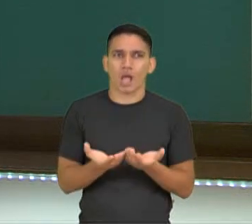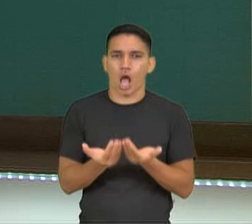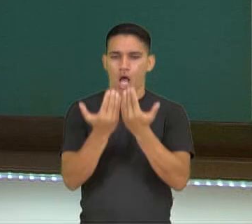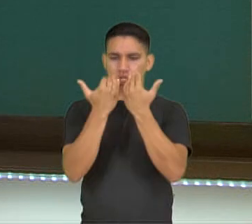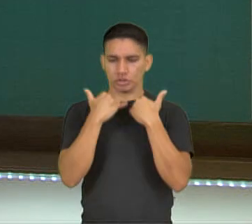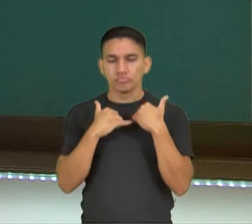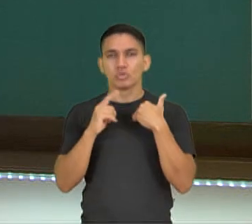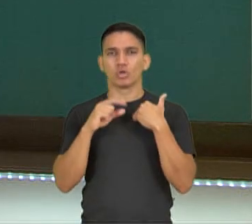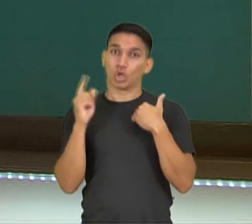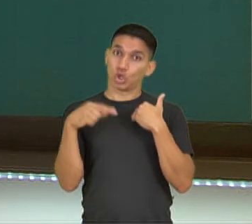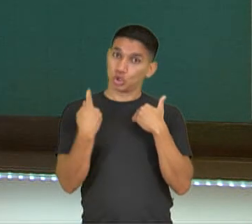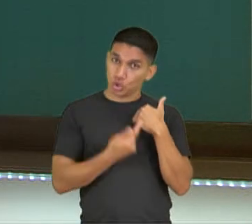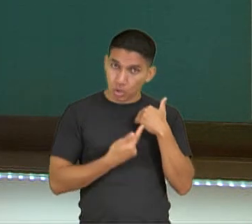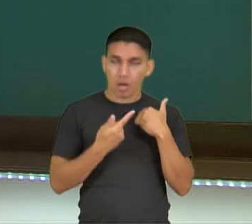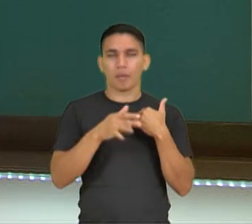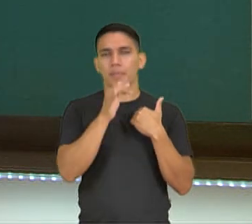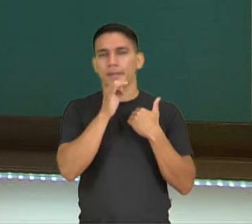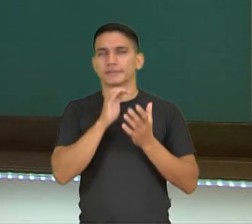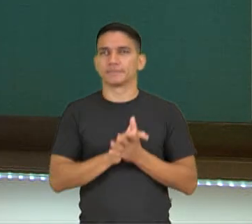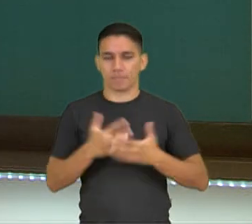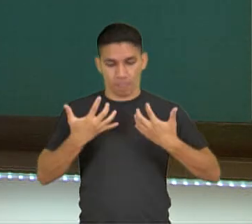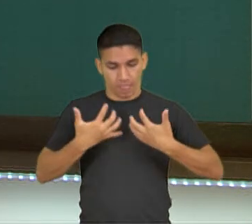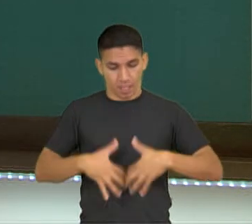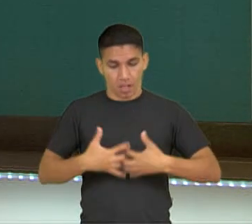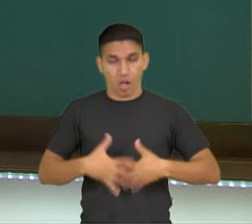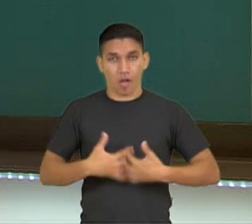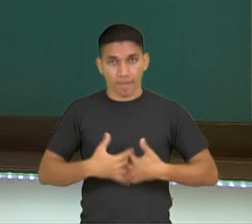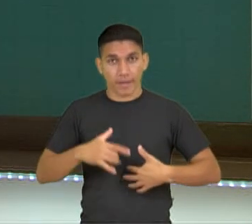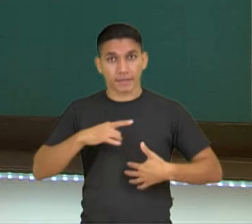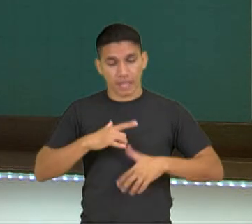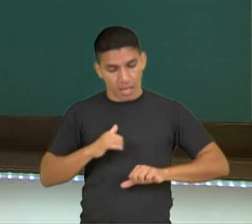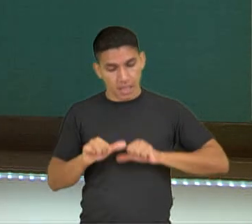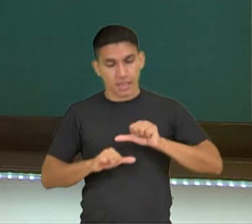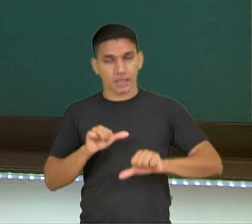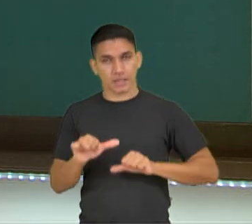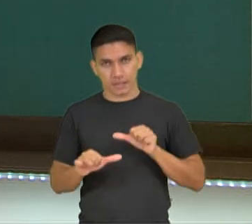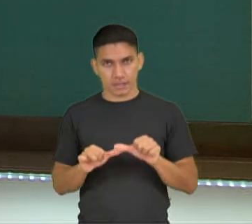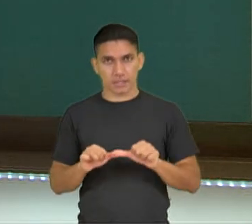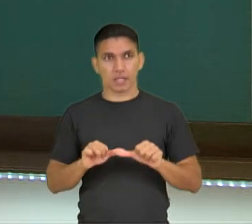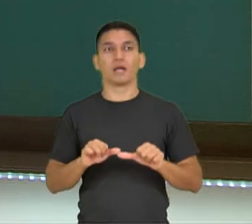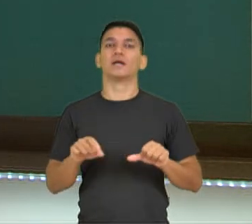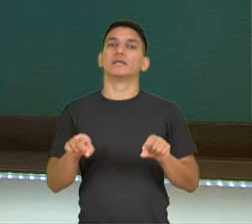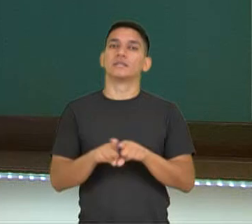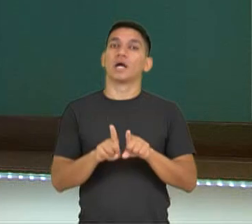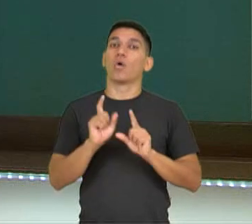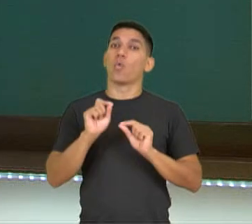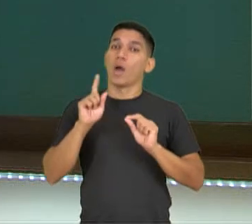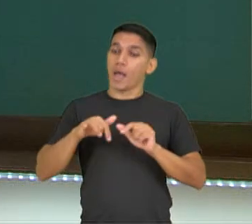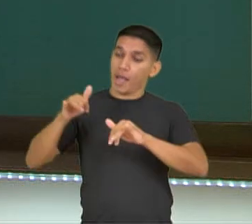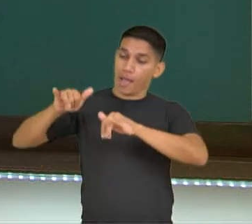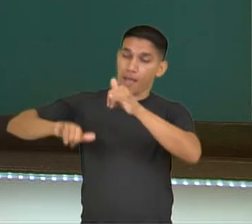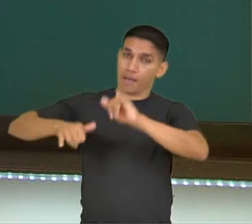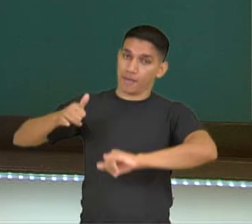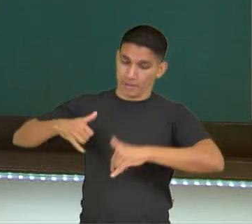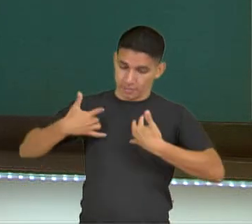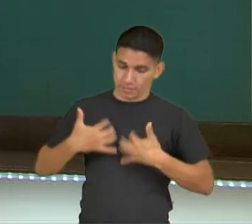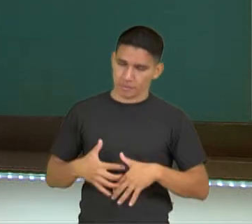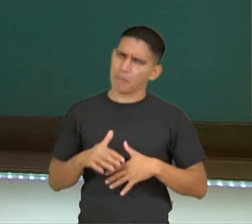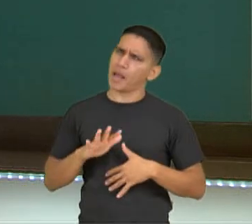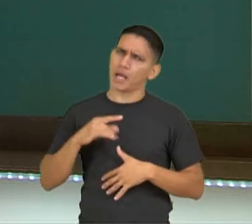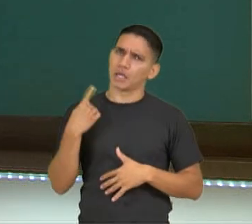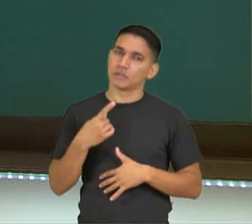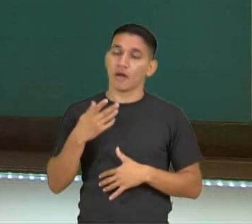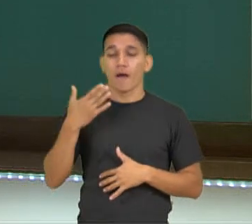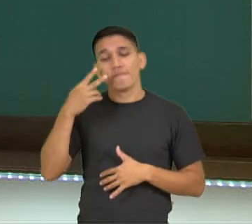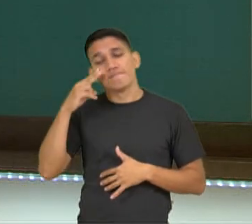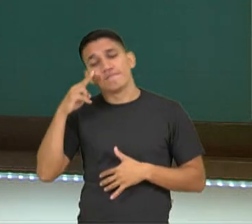exemplo, tá? Ocorre o processo de transformação. Então, aqui é químico, tá? Mas isso a gente vê